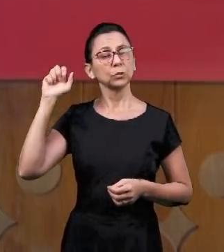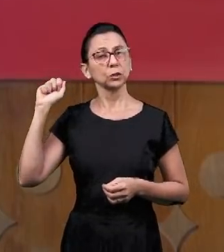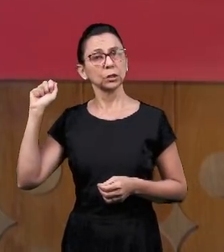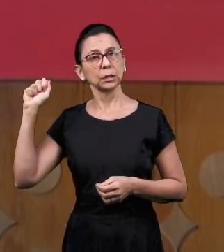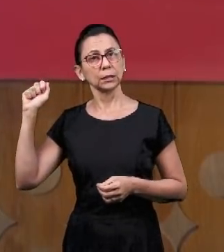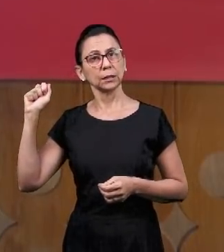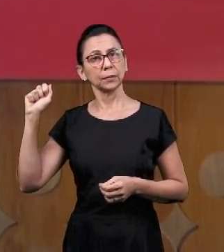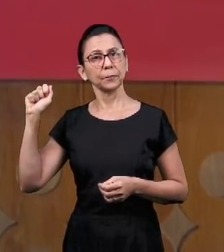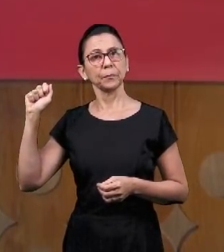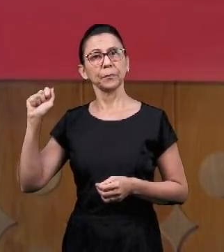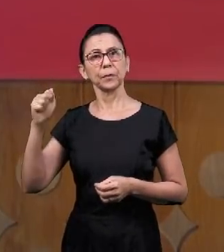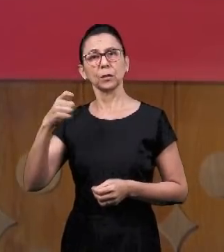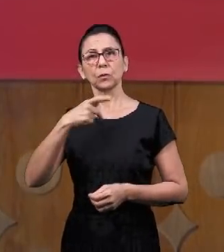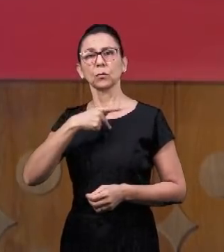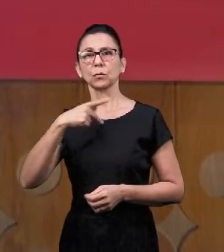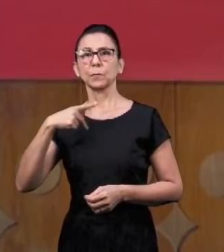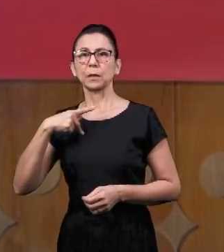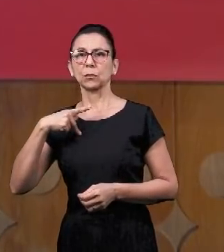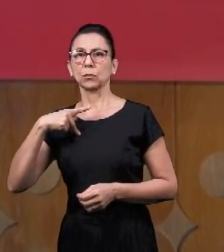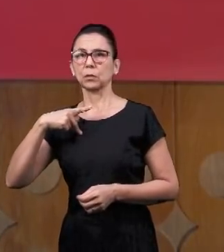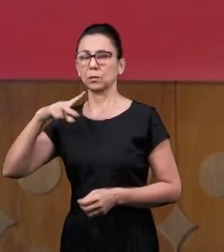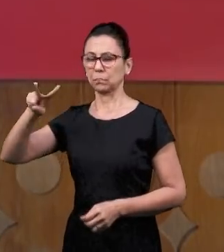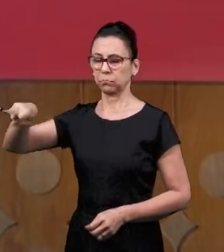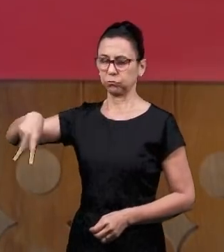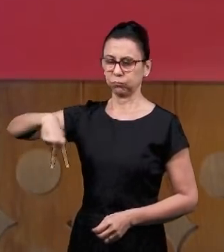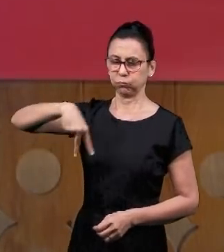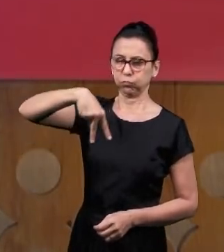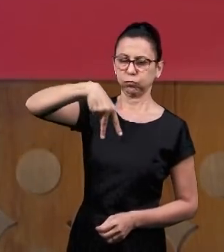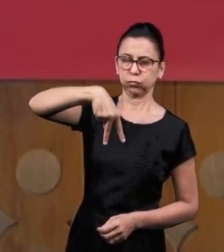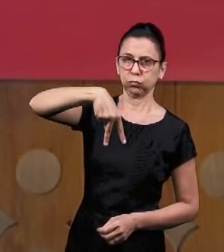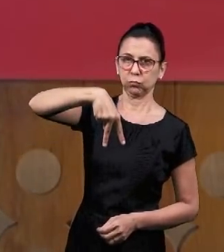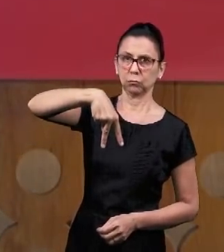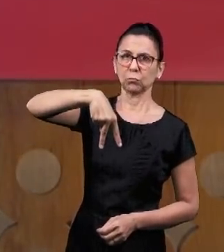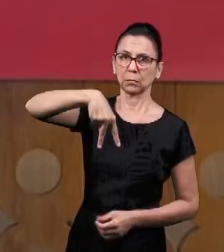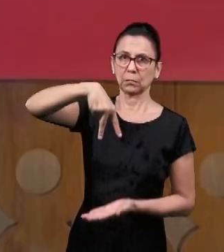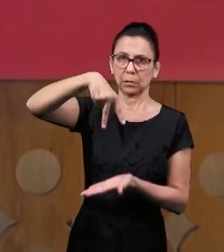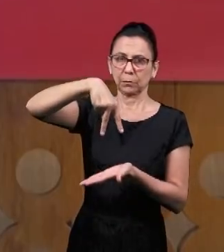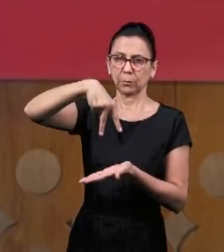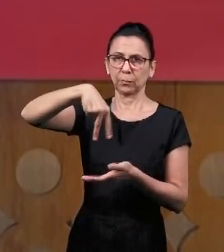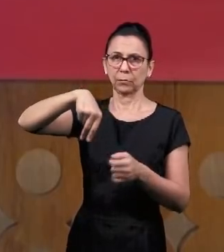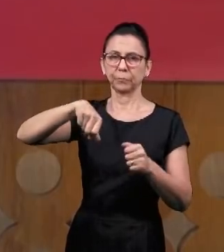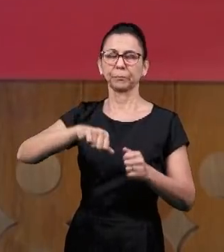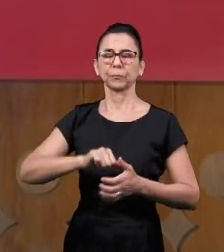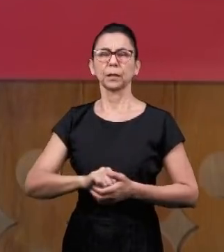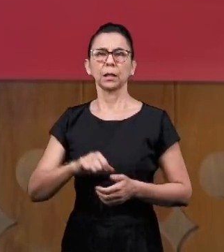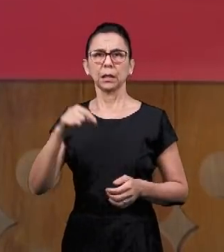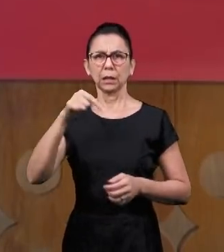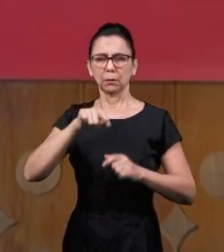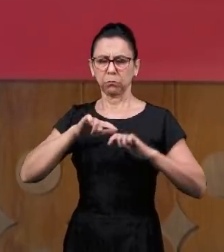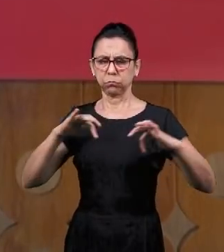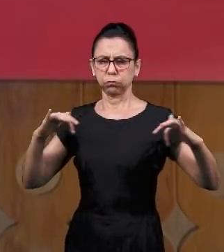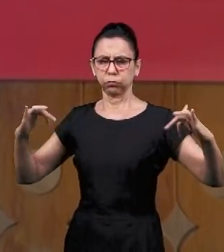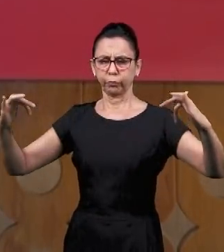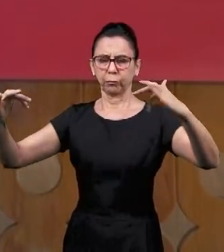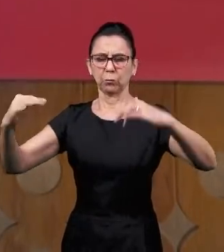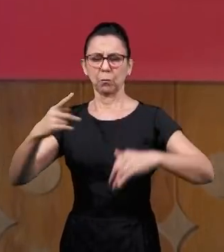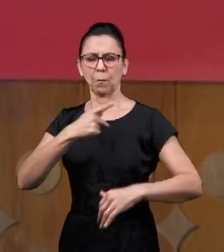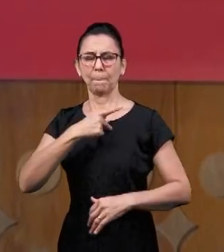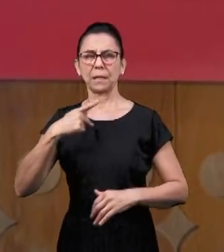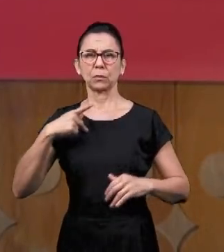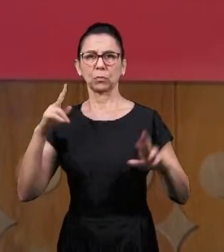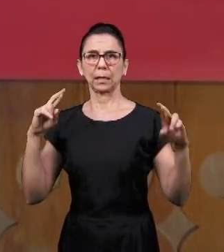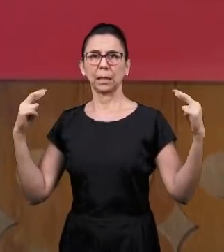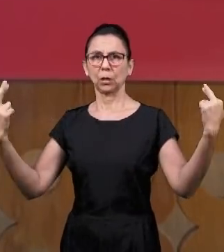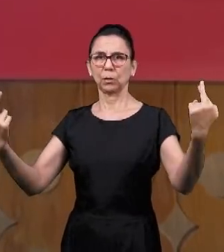Gilberto: ao presbitério reunido. O que é presbitério? Pastores reunidos para quê? Não era uma festa,